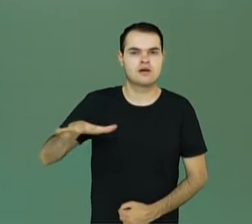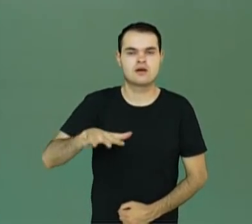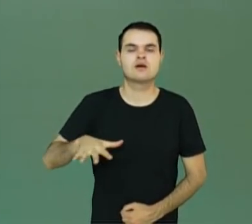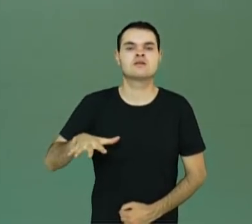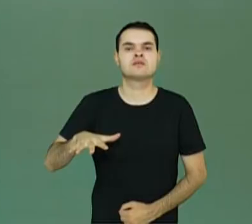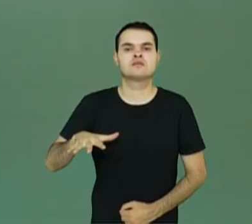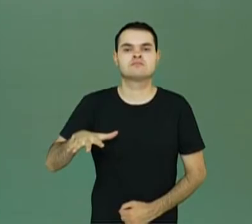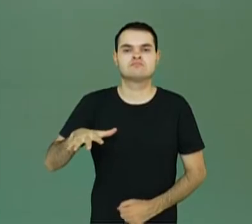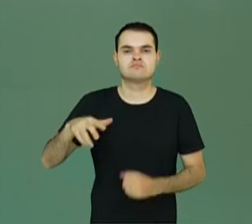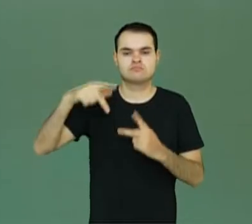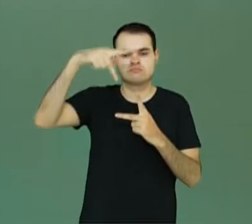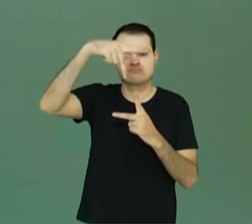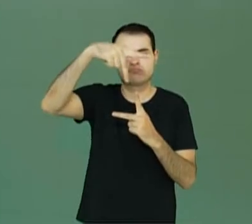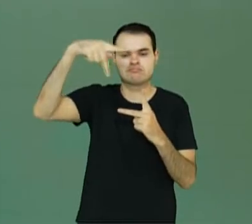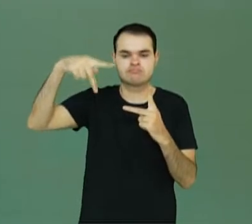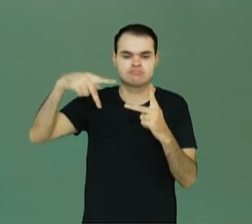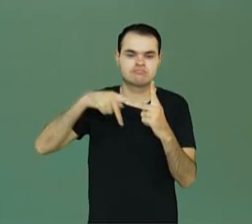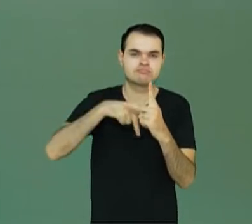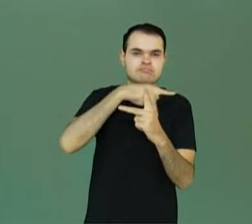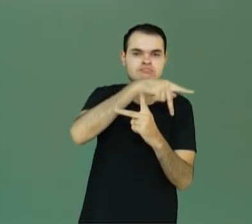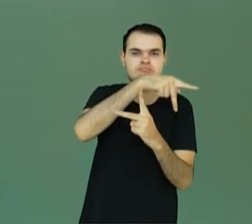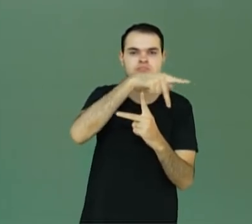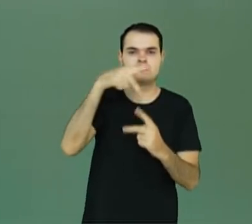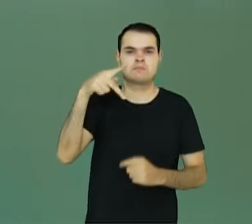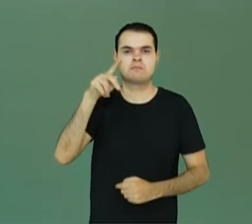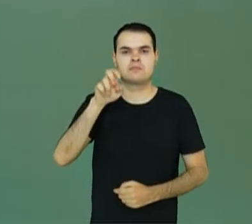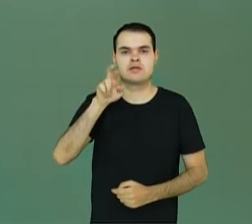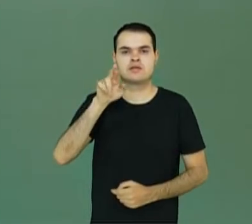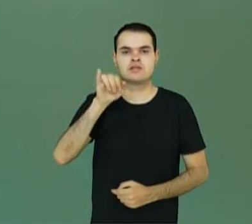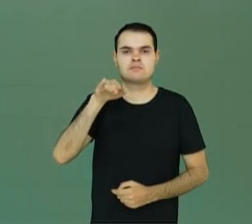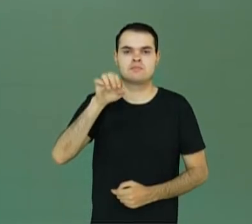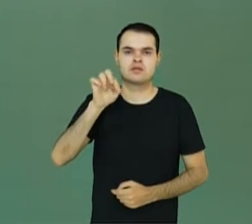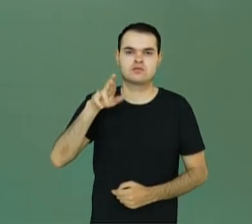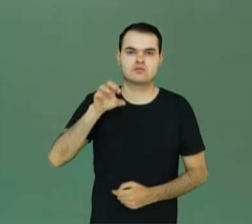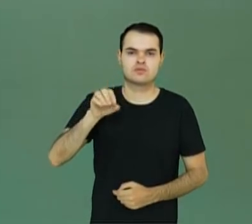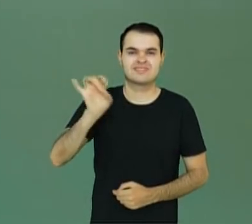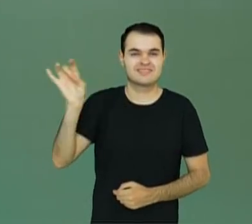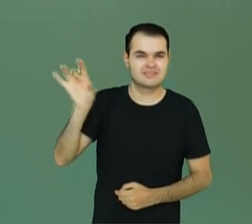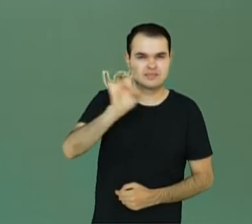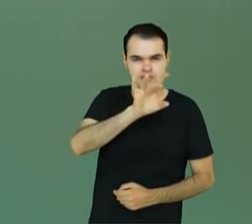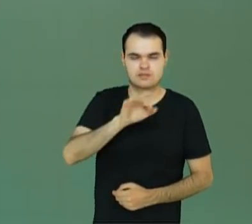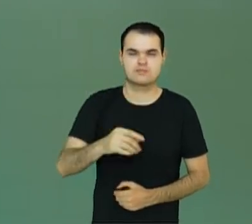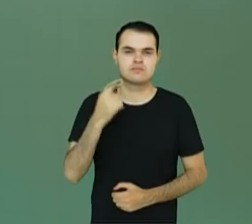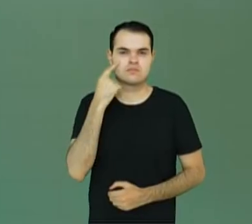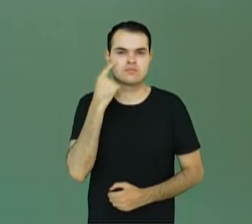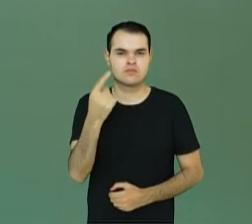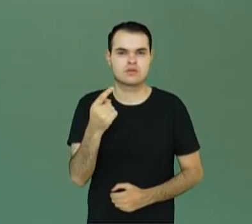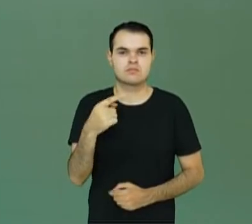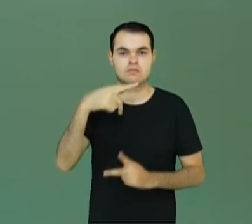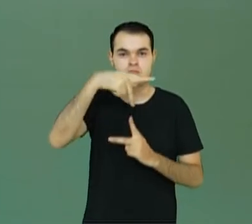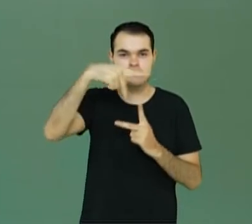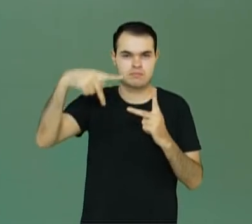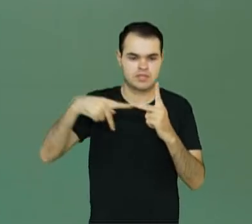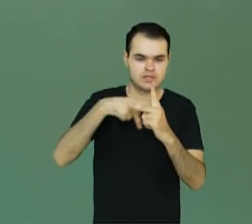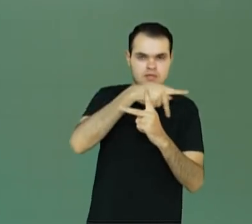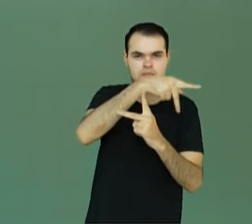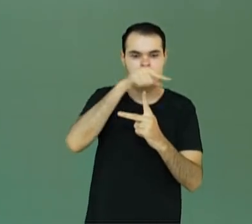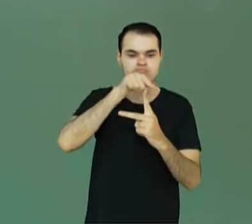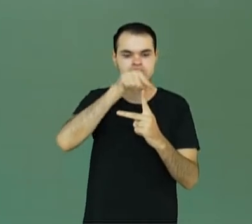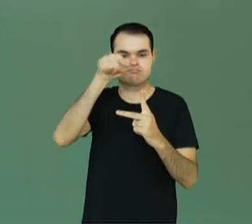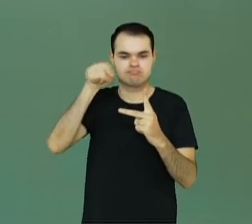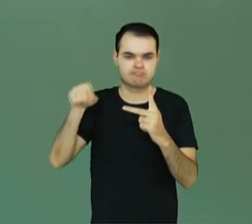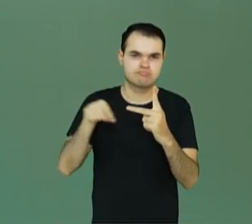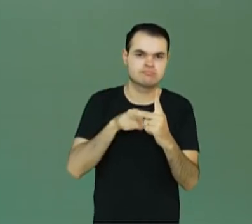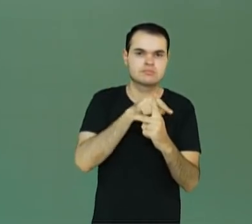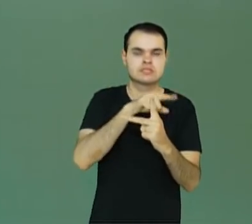figura e ver o que bate ali em cada enunciado. Então, dá uma olhada. Vamos calcular o perímetro aqui. Você tem o